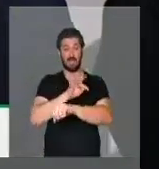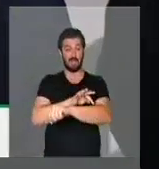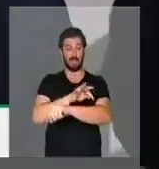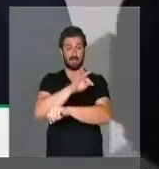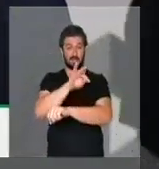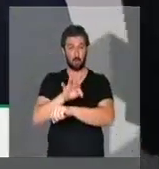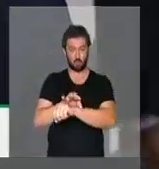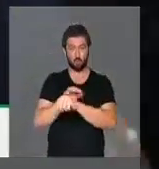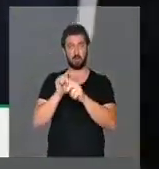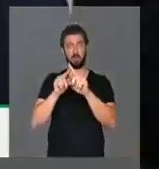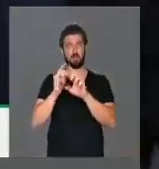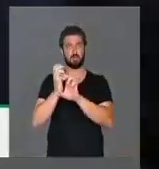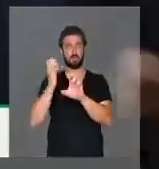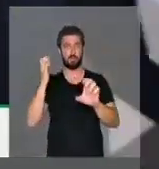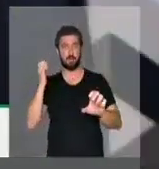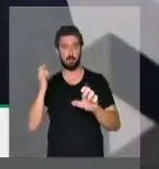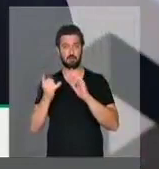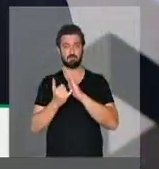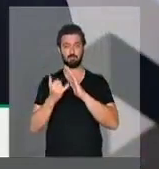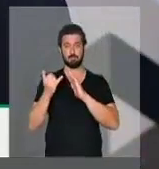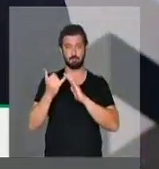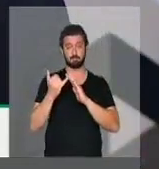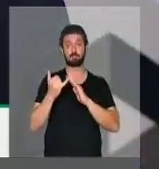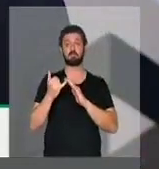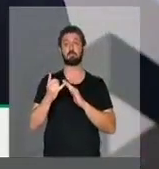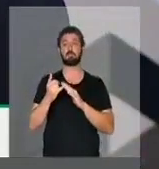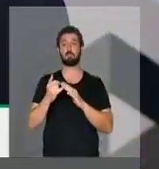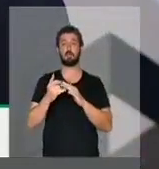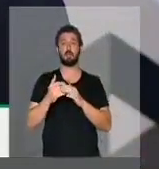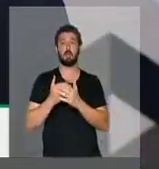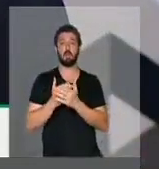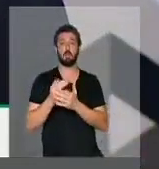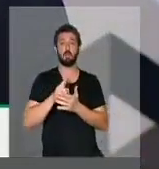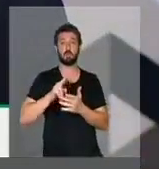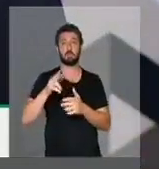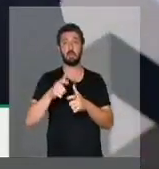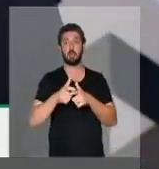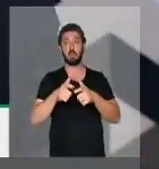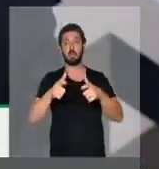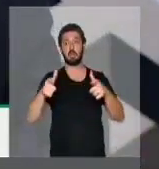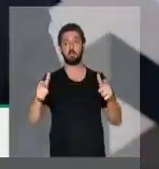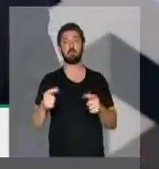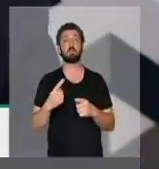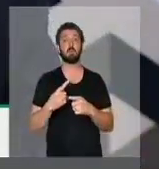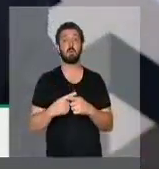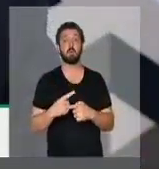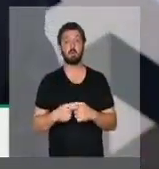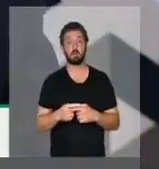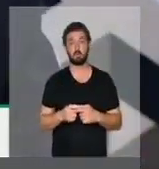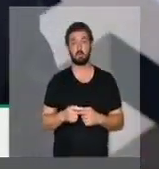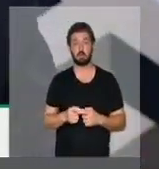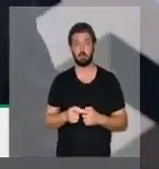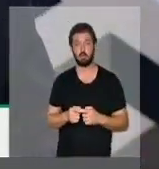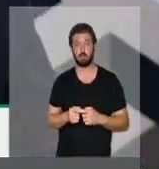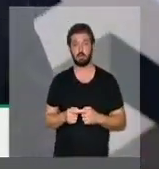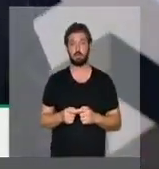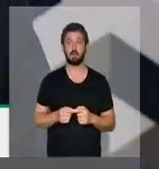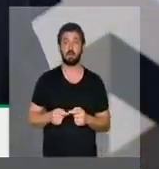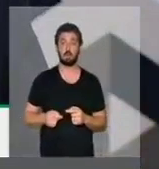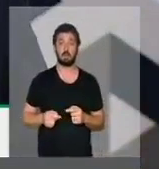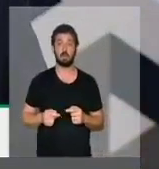expressão arquitetura ou engenharia institucional tem sido amplamente aplicada, porque isso